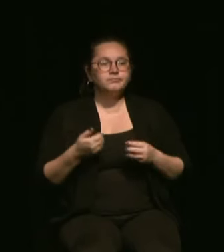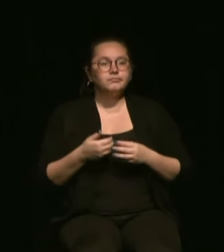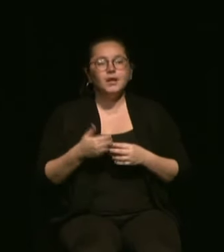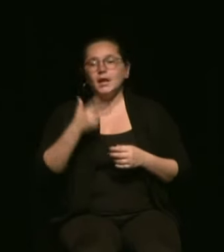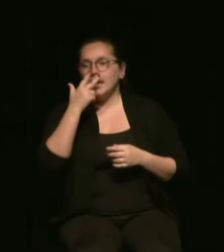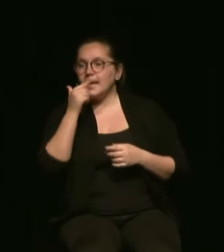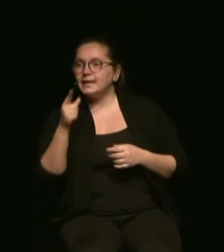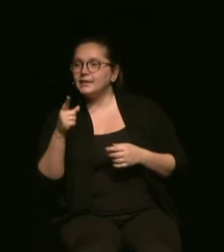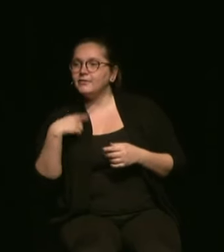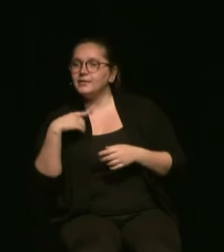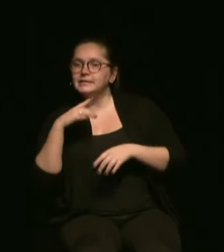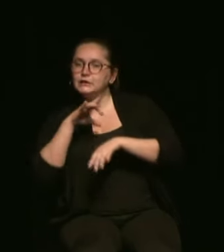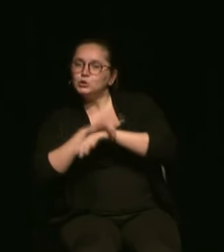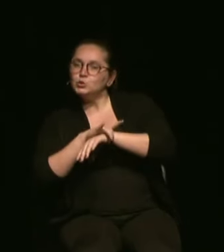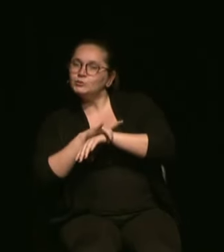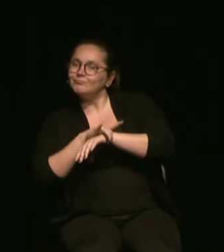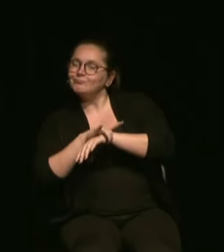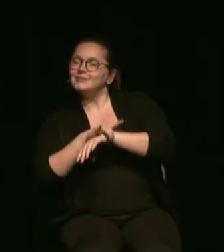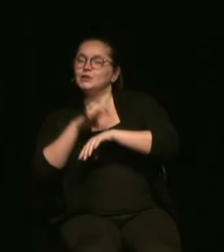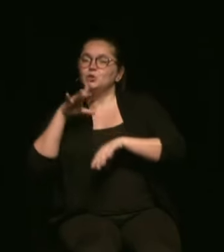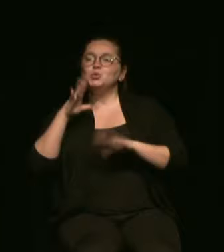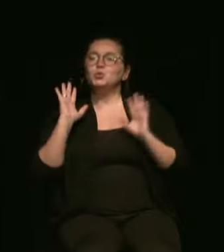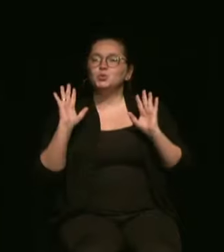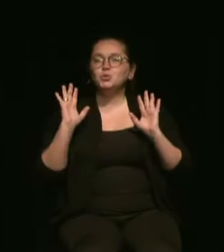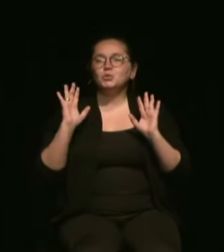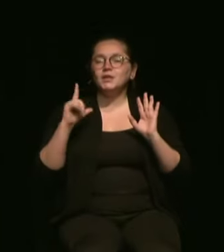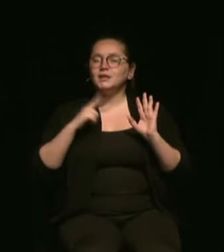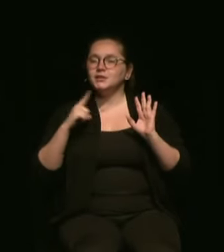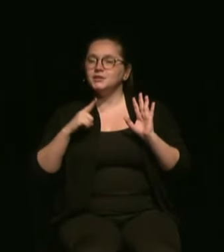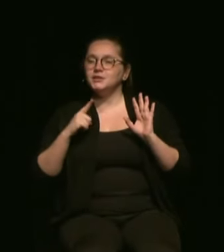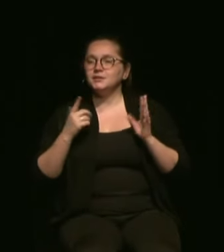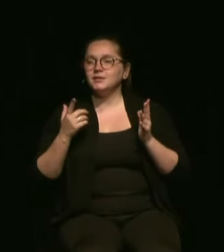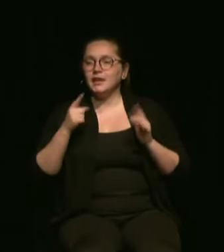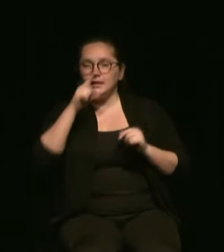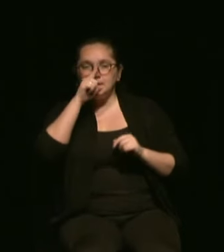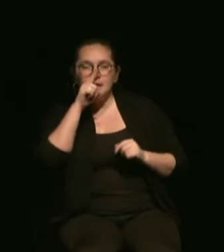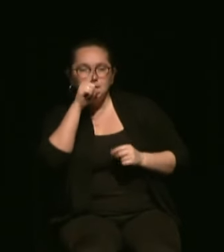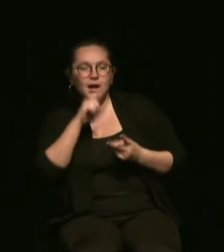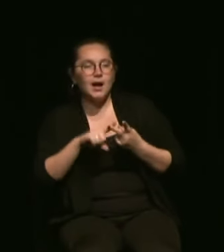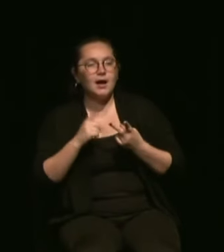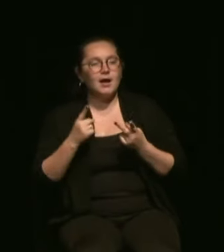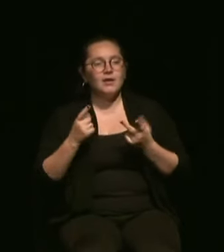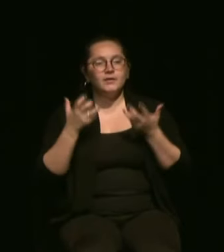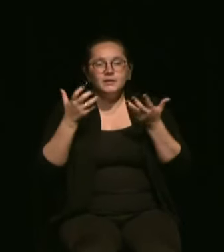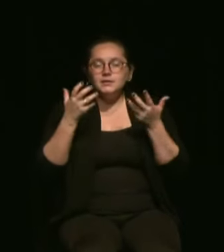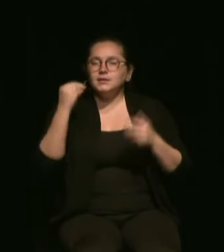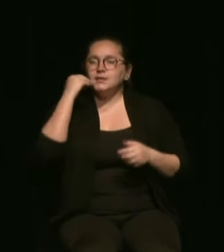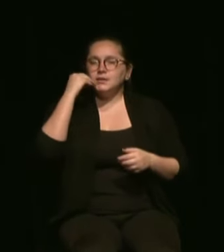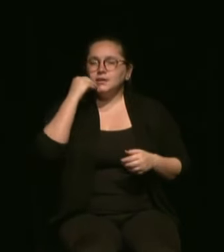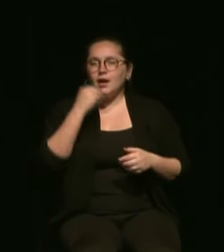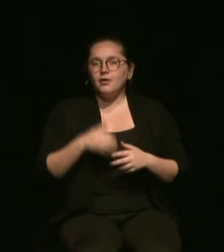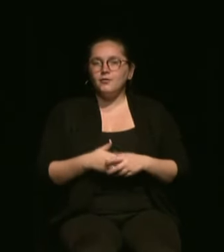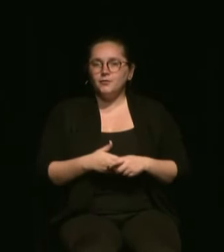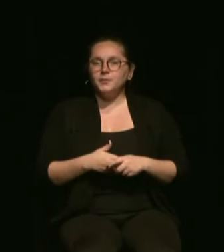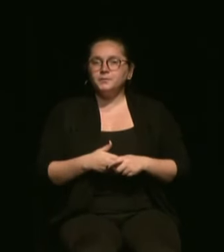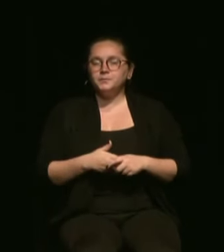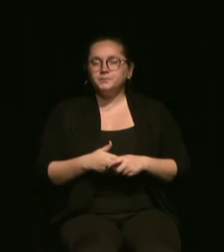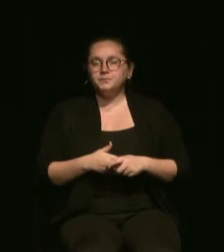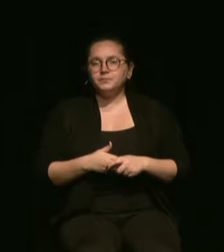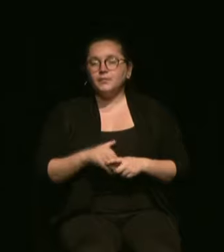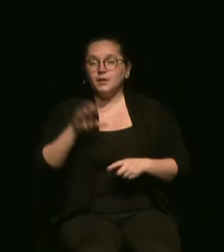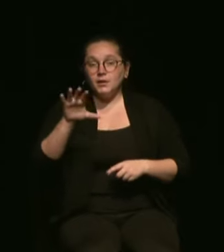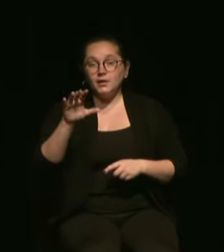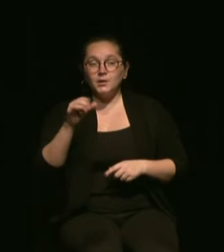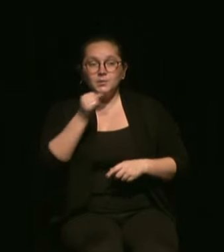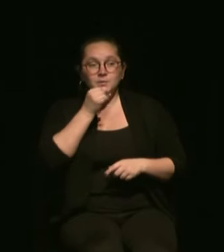os menos seguros, os mais, aqueles em que ele se arriscava mais, aqueles que, enfim, menos, os menos,